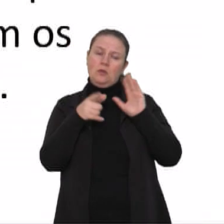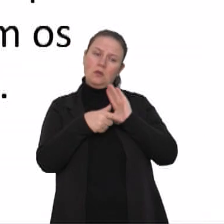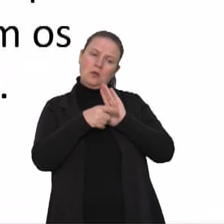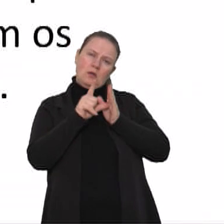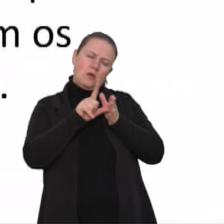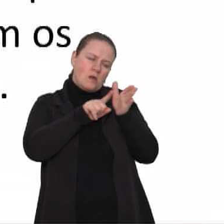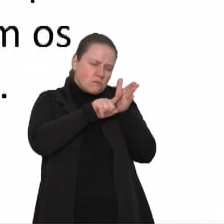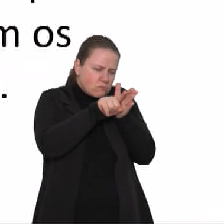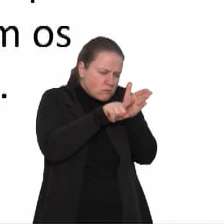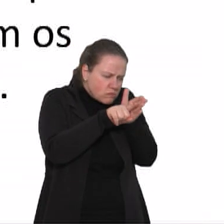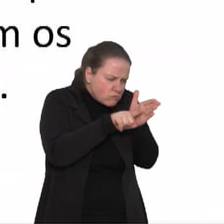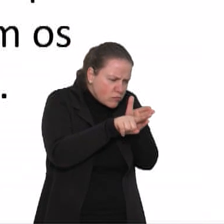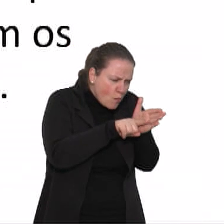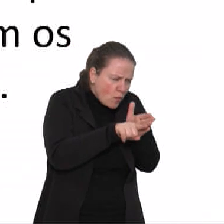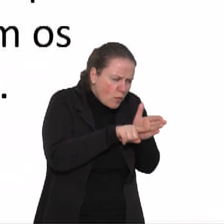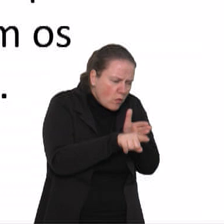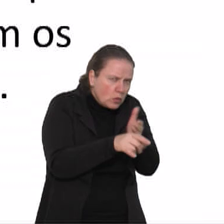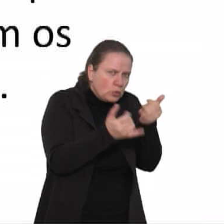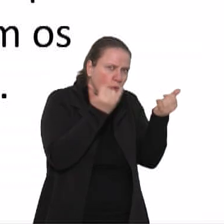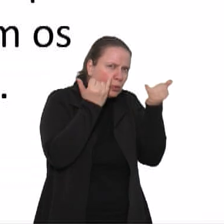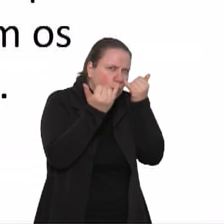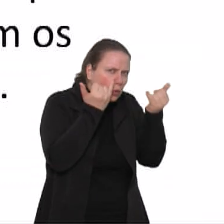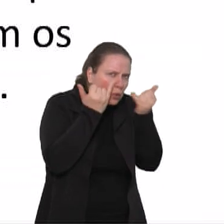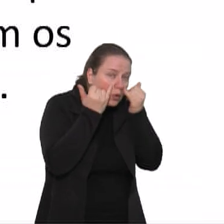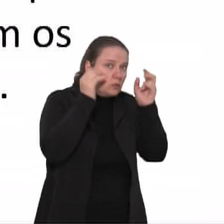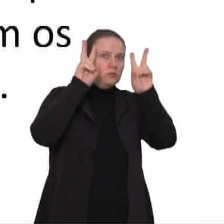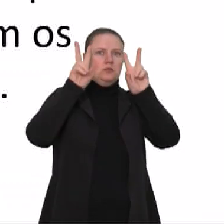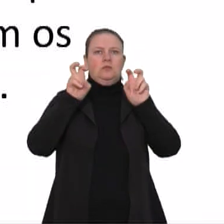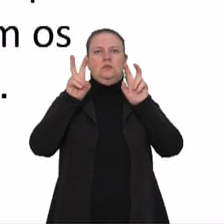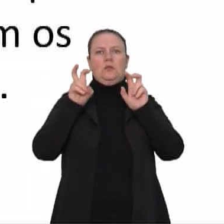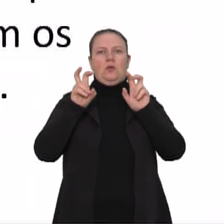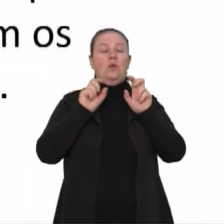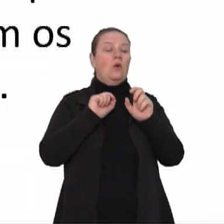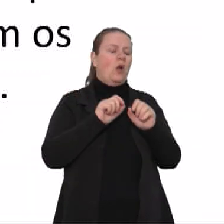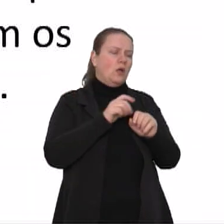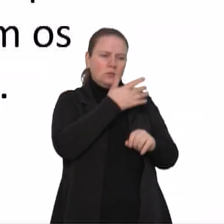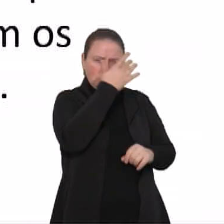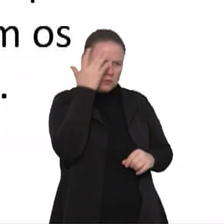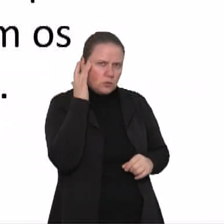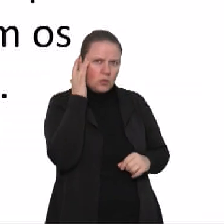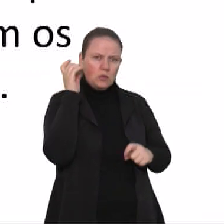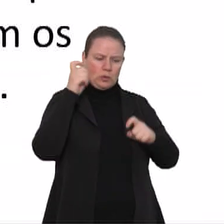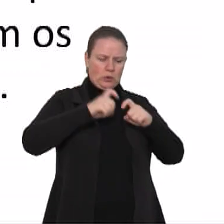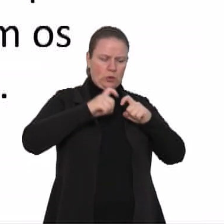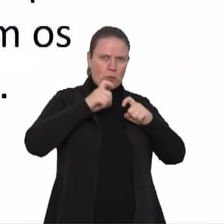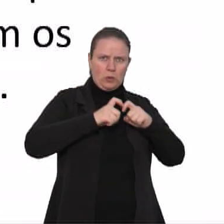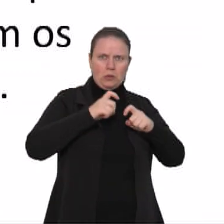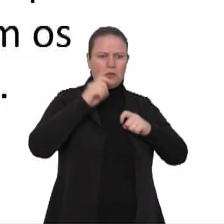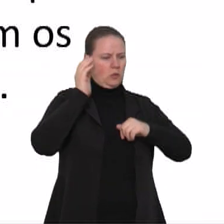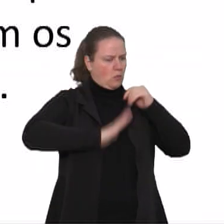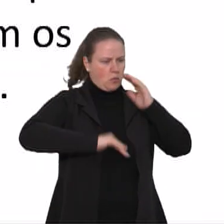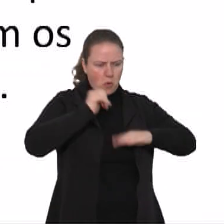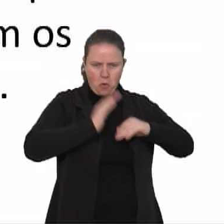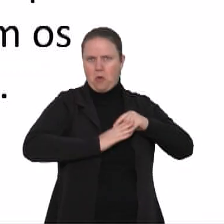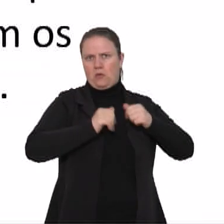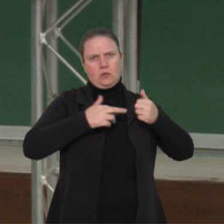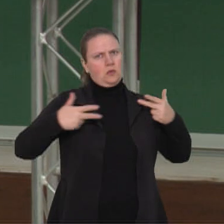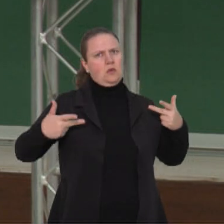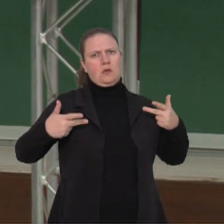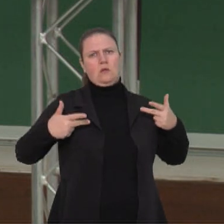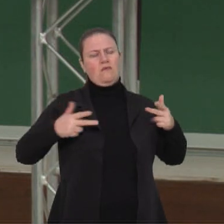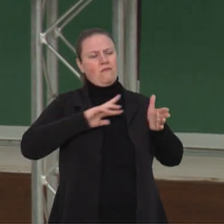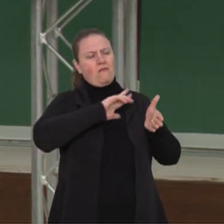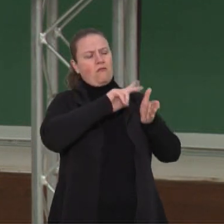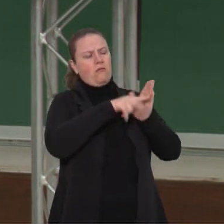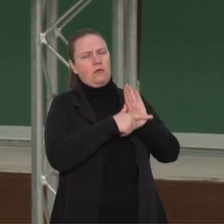antes sobre a temática, sobre o que dizem os especialistas e as pesquisas sobre o tema. Lembram na